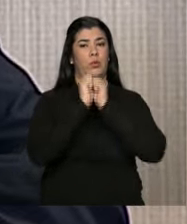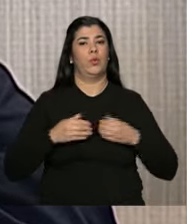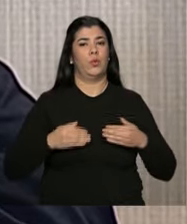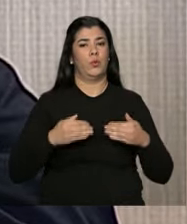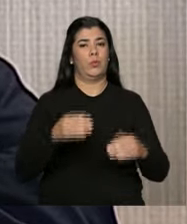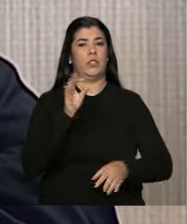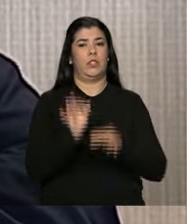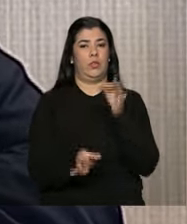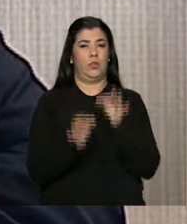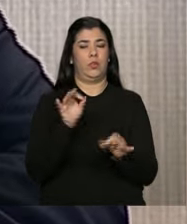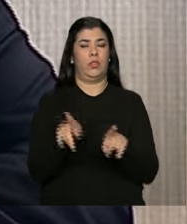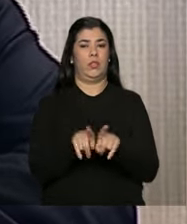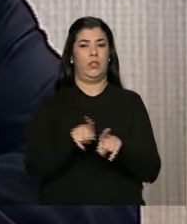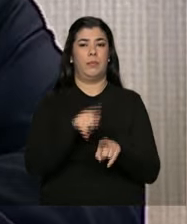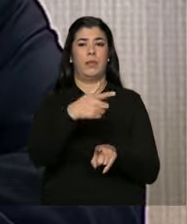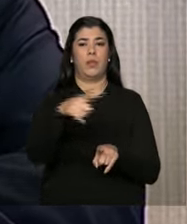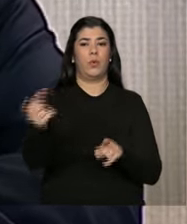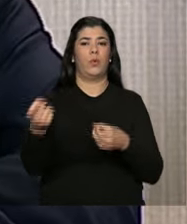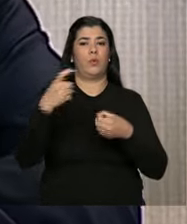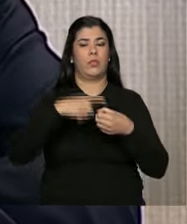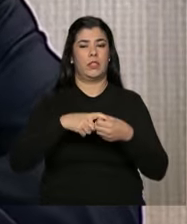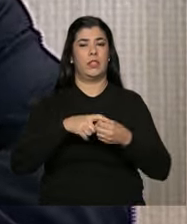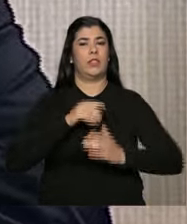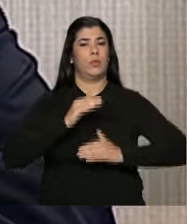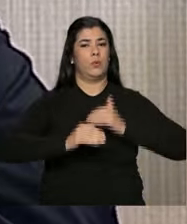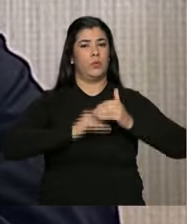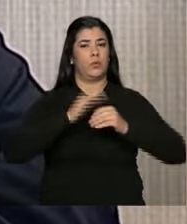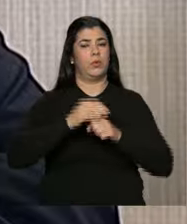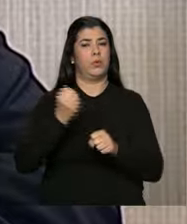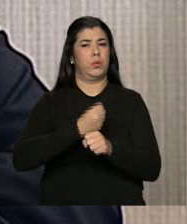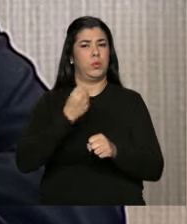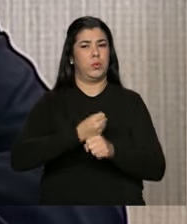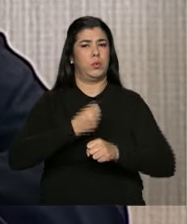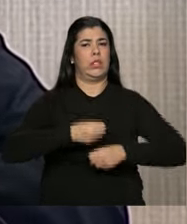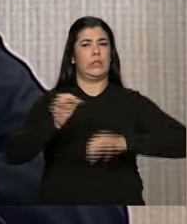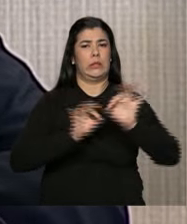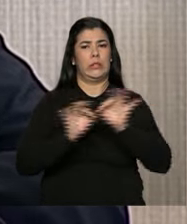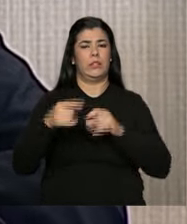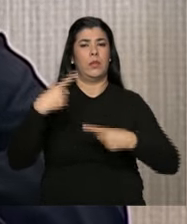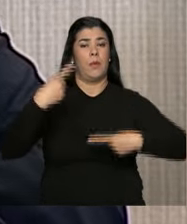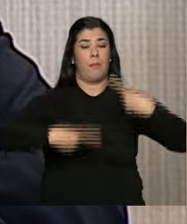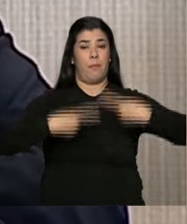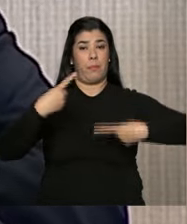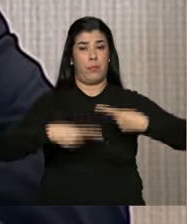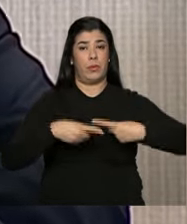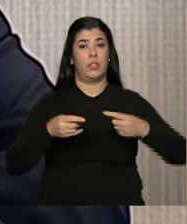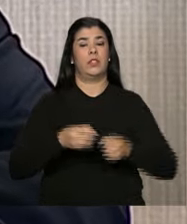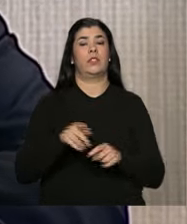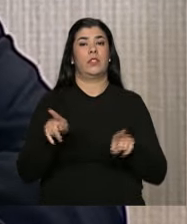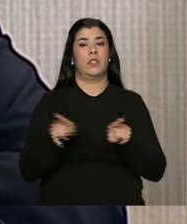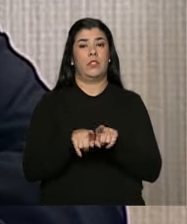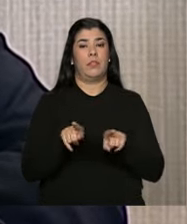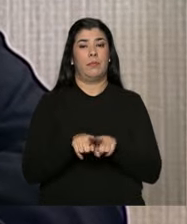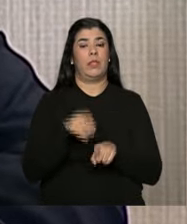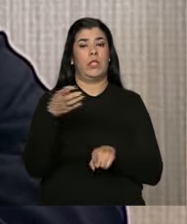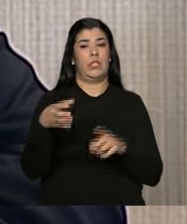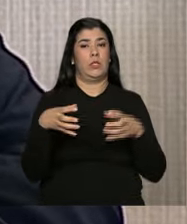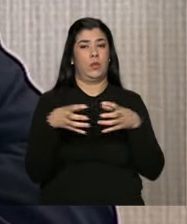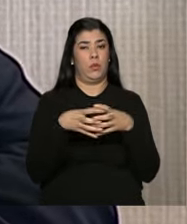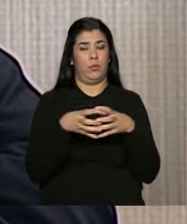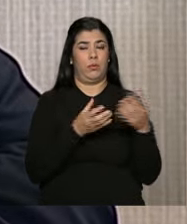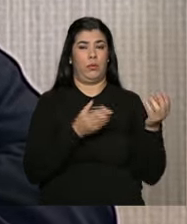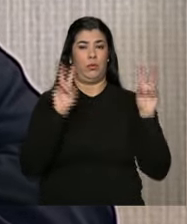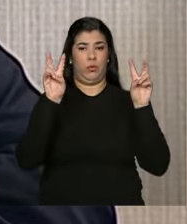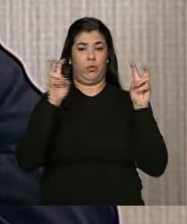Ministério da Ministérios, eh construímos uma grande política onde o Juventude Vivaça fazer parte desse